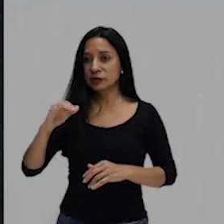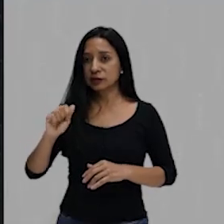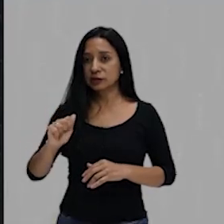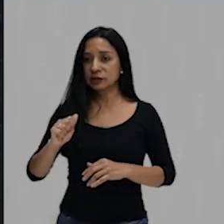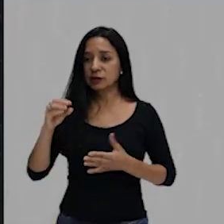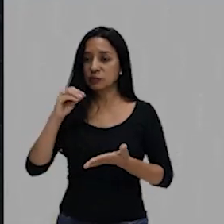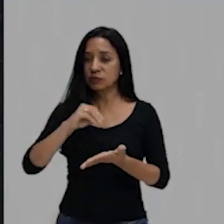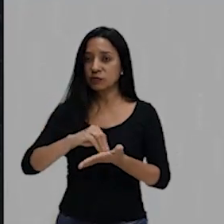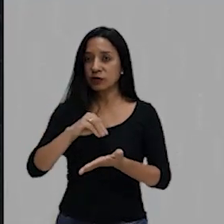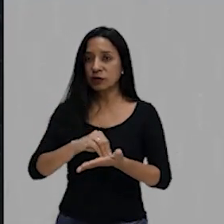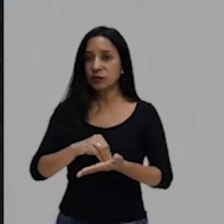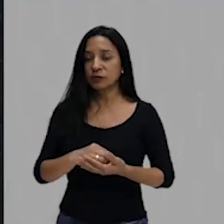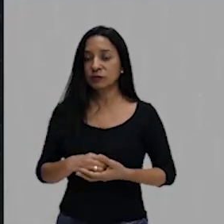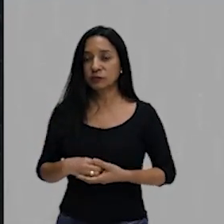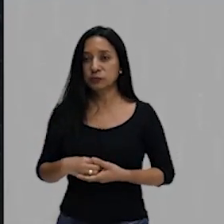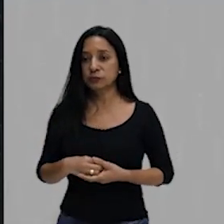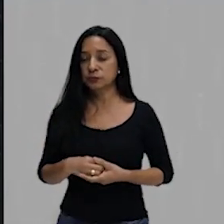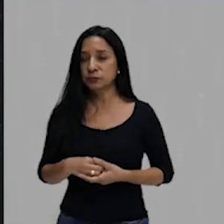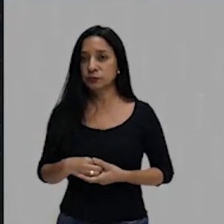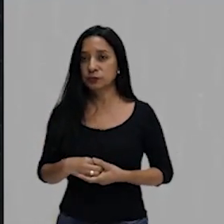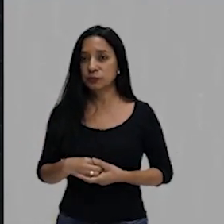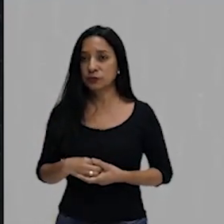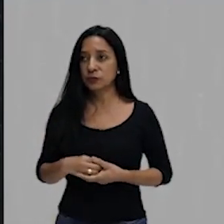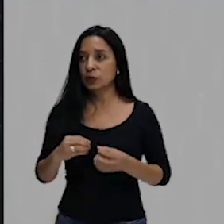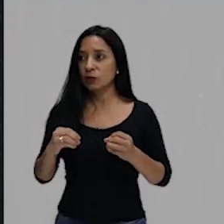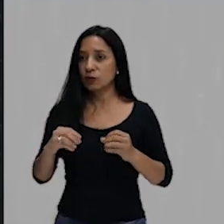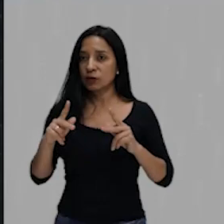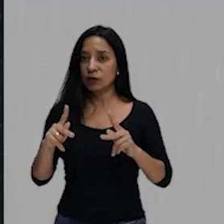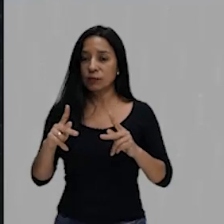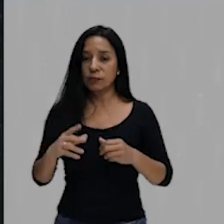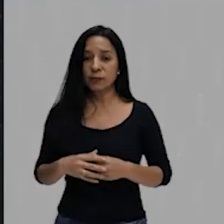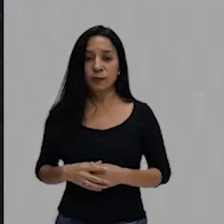genótipo vai ter essa característica. Beleza?